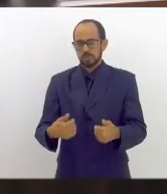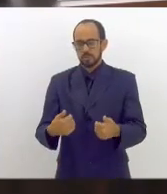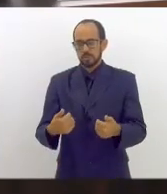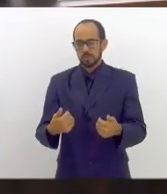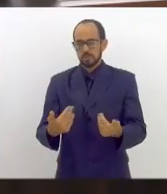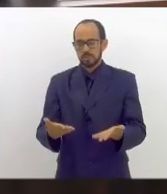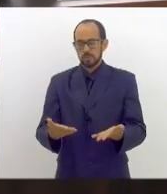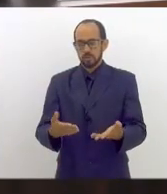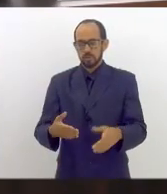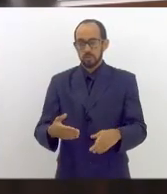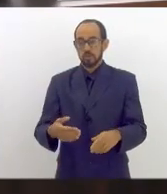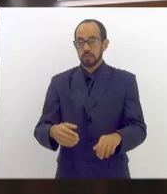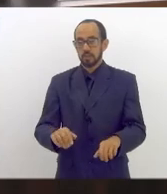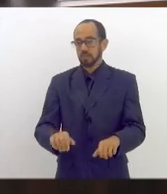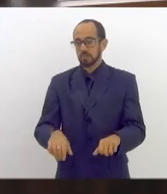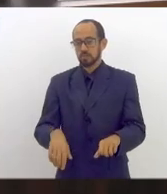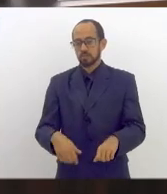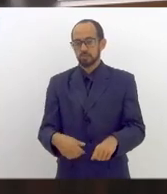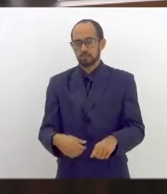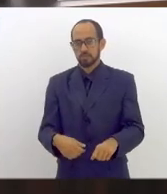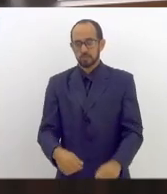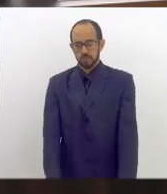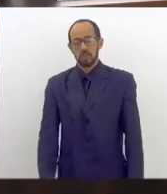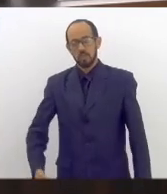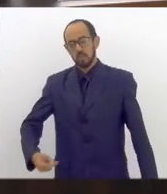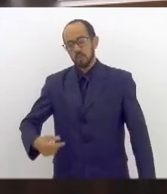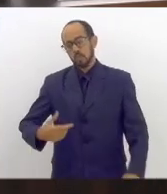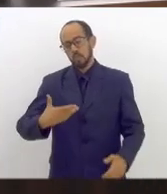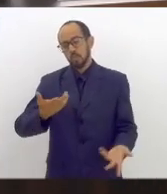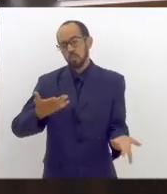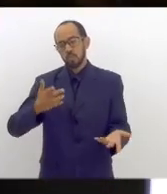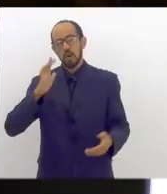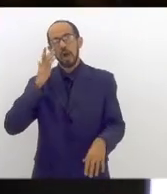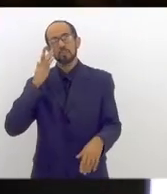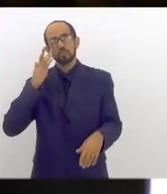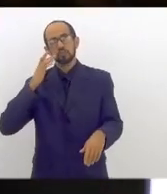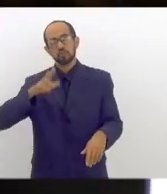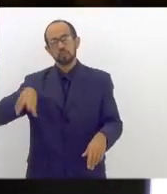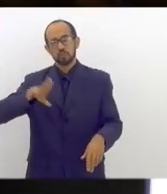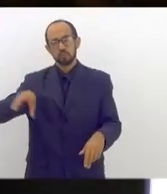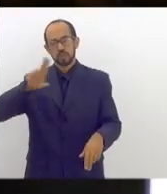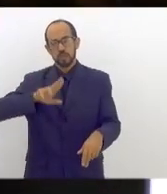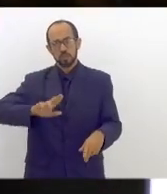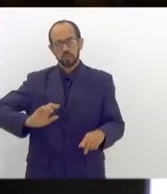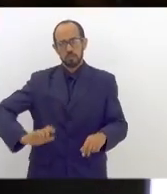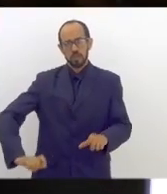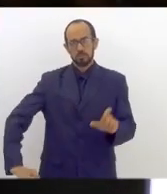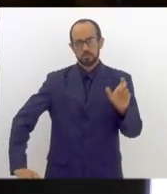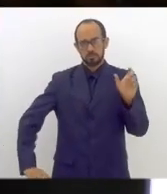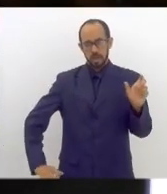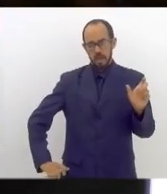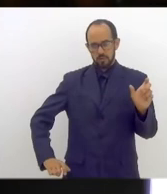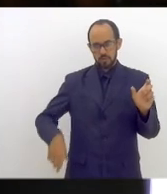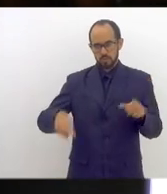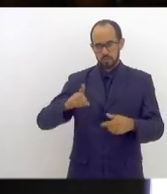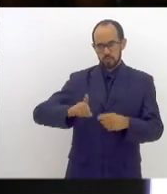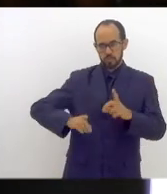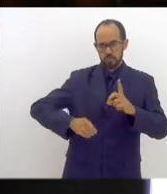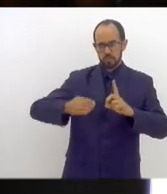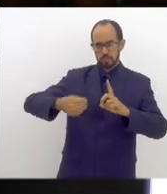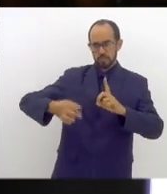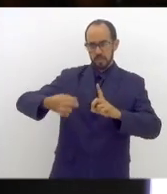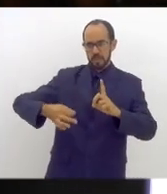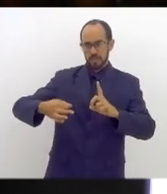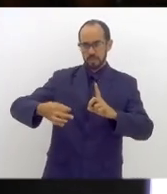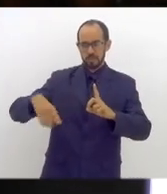e eu diria que usando as palavras Desembargador burrada a expressão